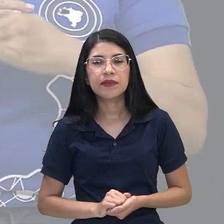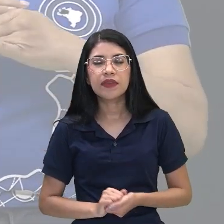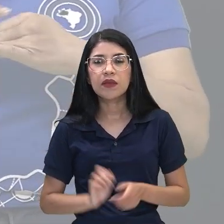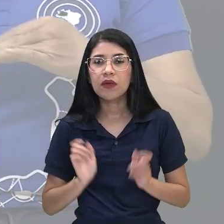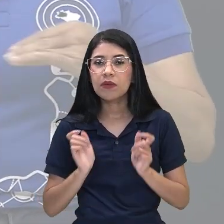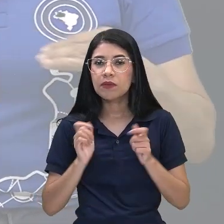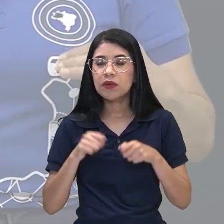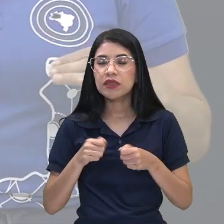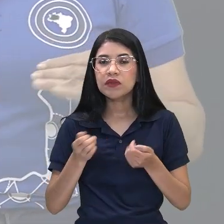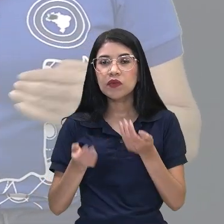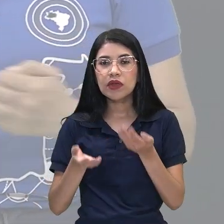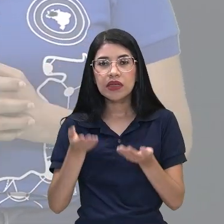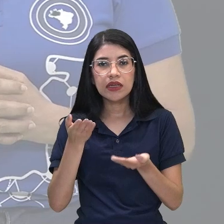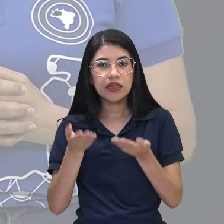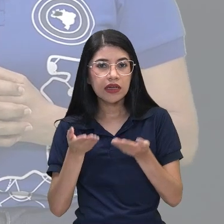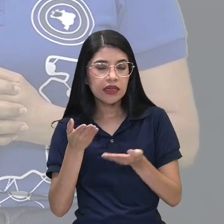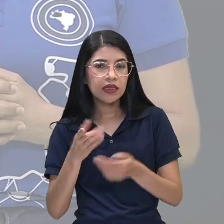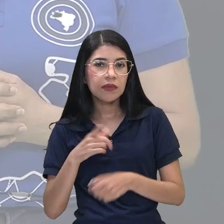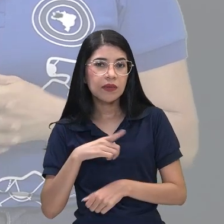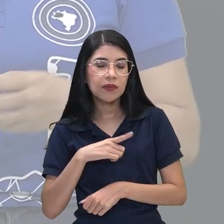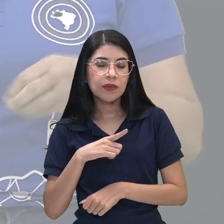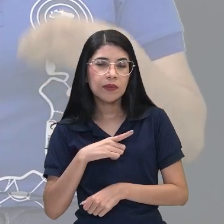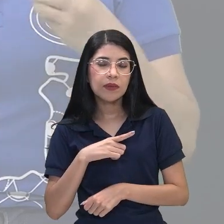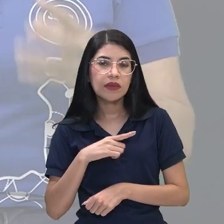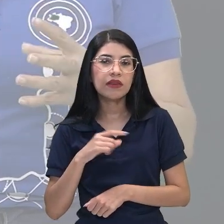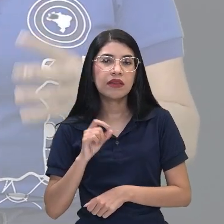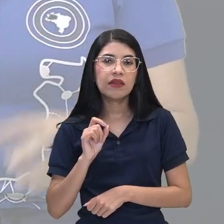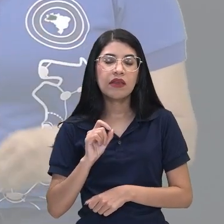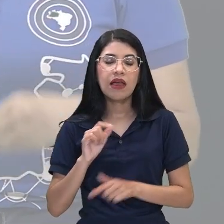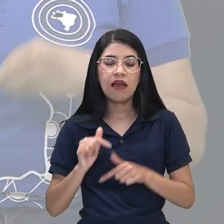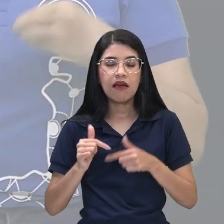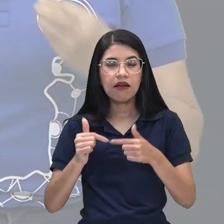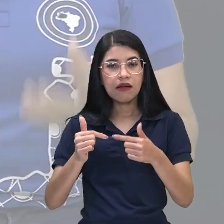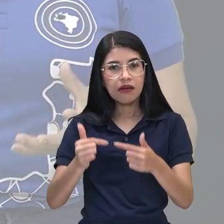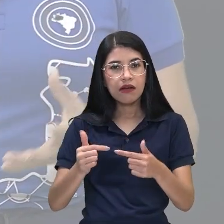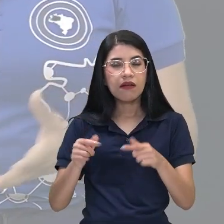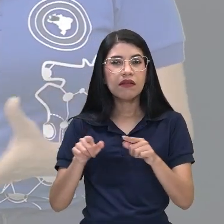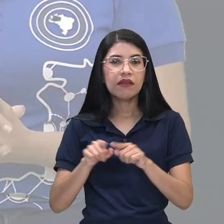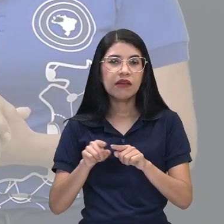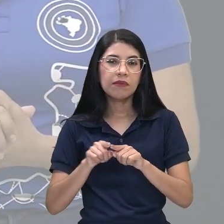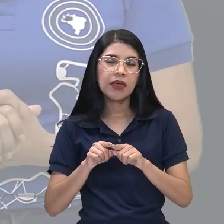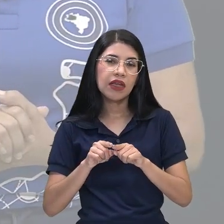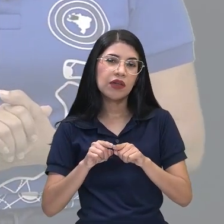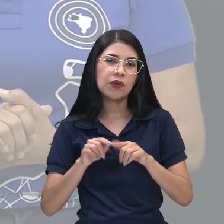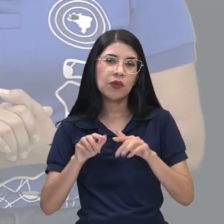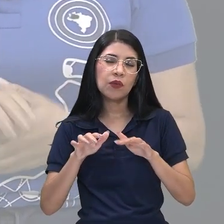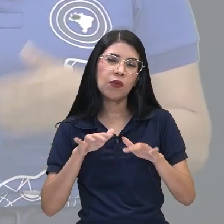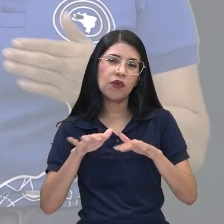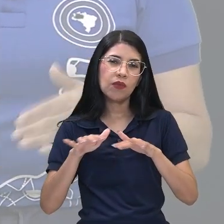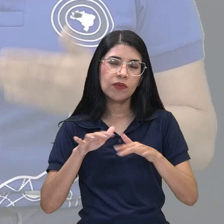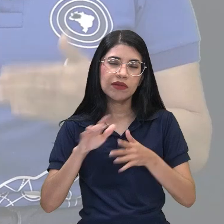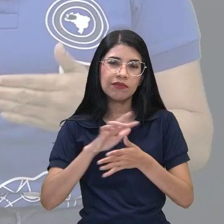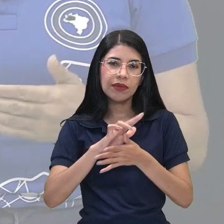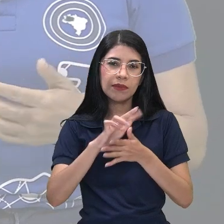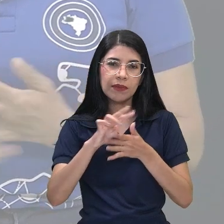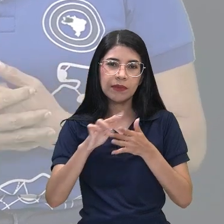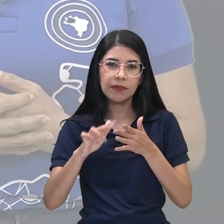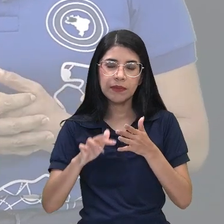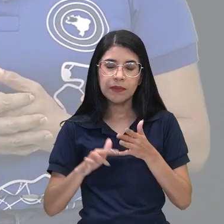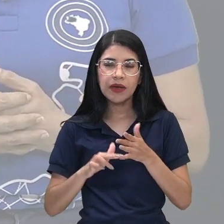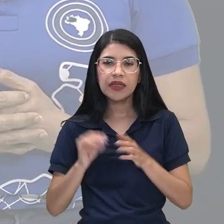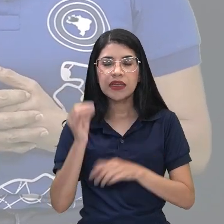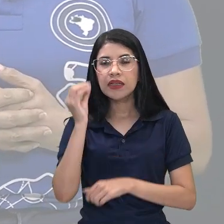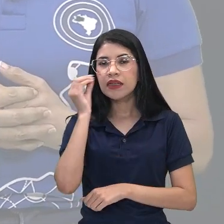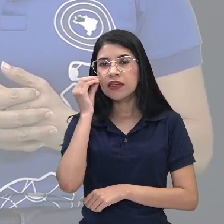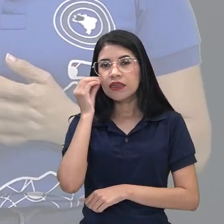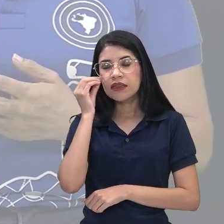para equilibrar, né, as ações, os movimentos e tudo que se